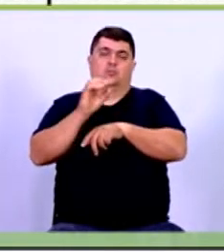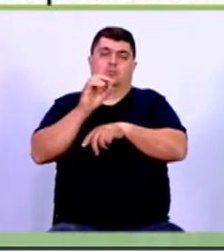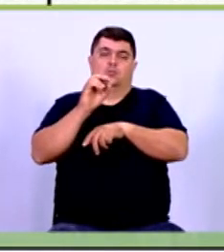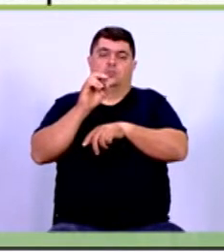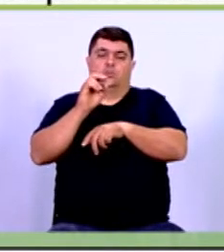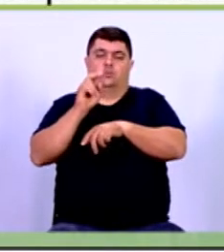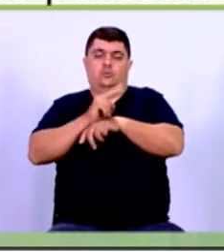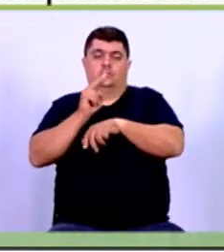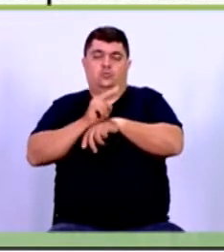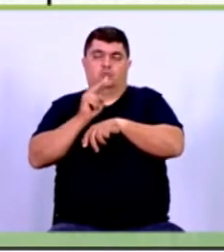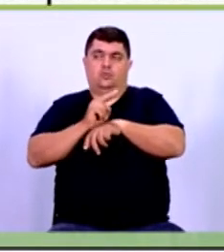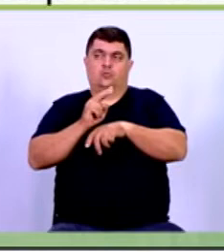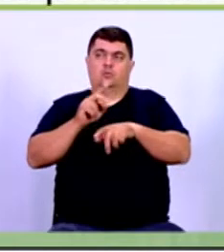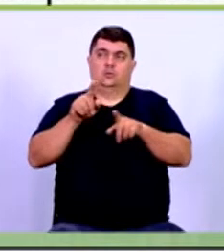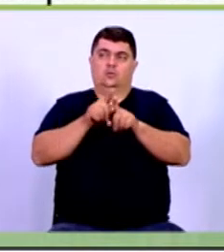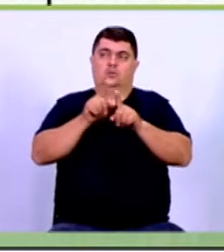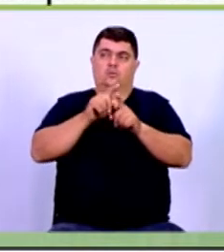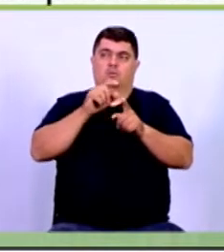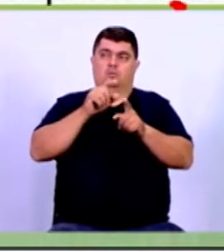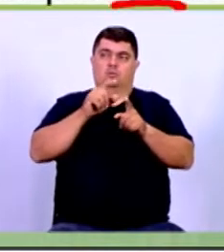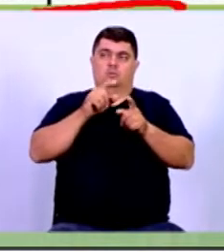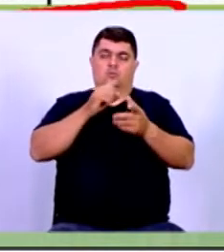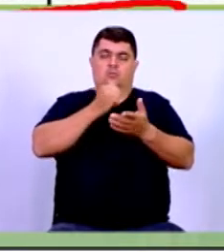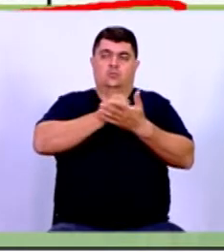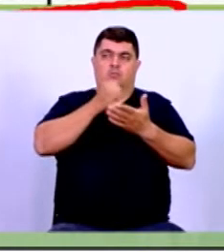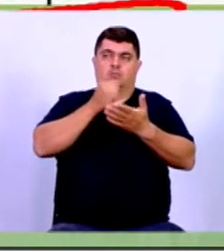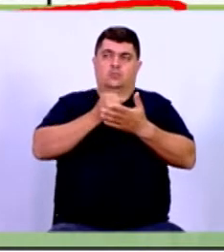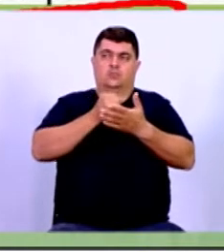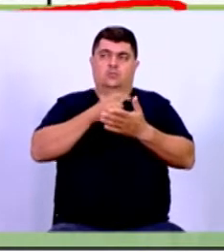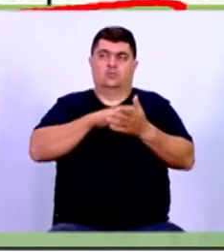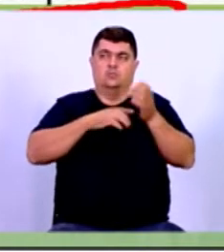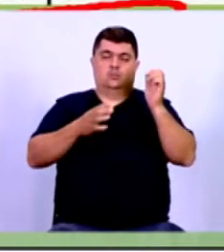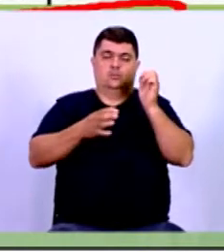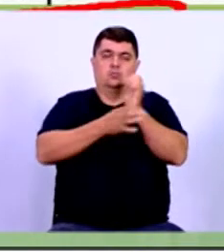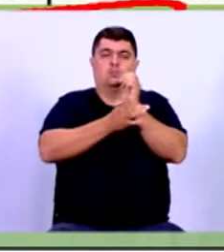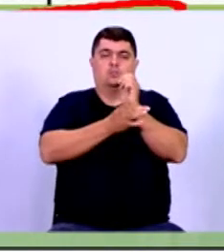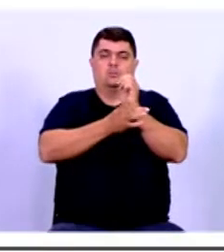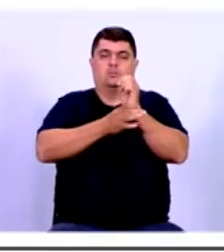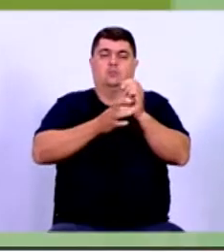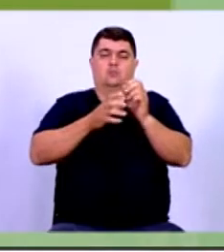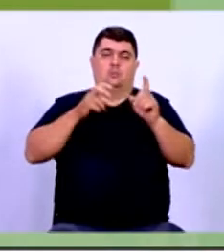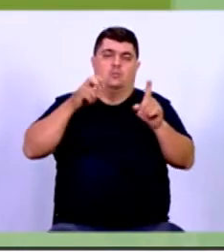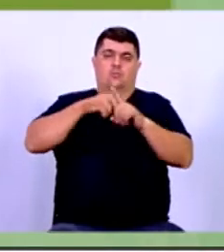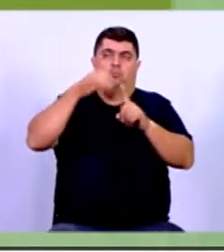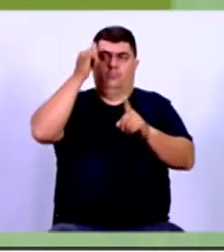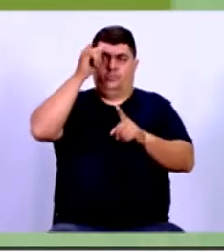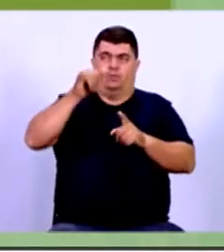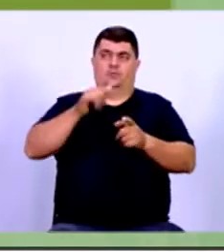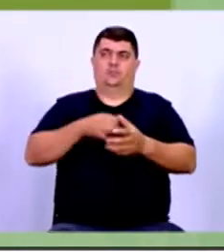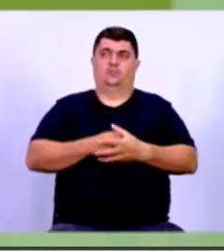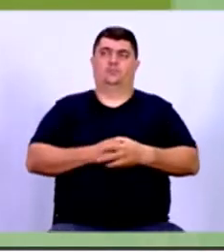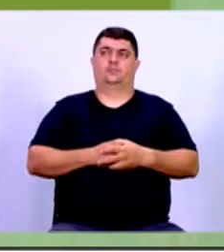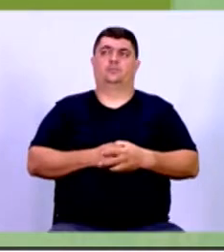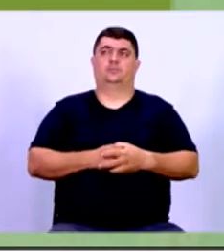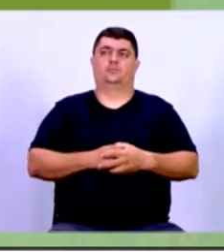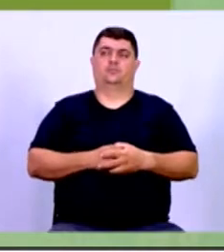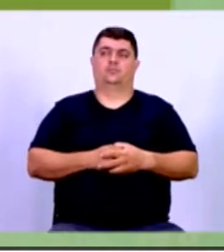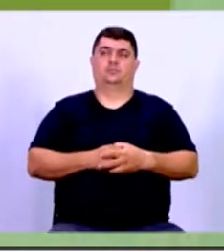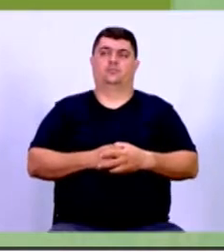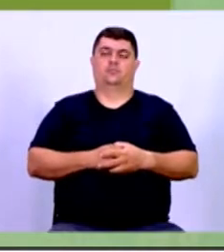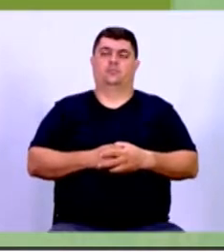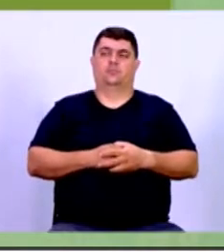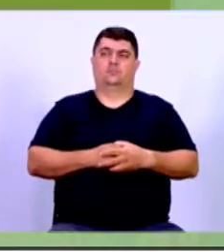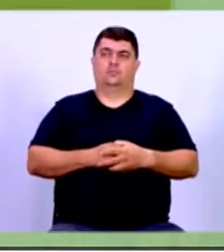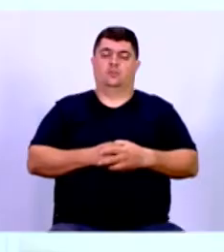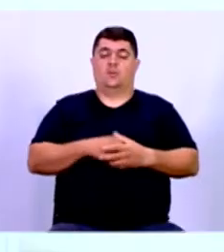você. E contratar, em favor do estagiário, o seguro contra os acidentes pessoais. Bom, então, para que esse